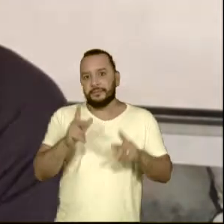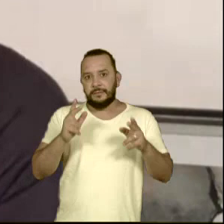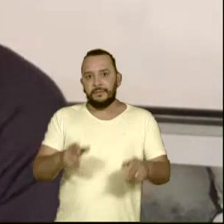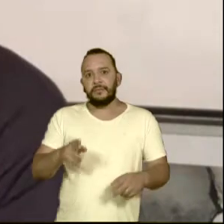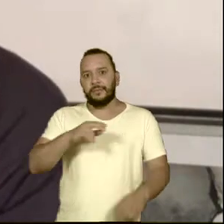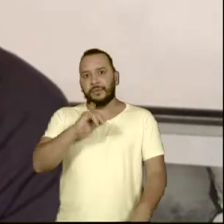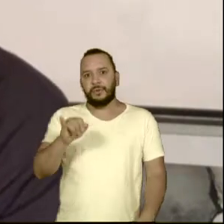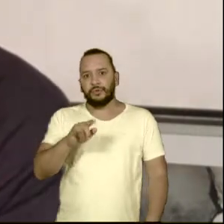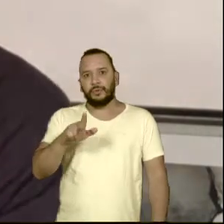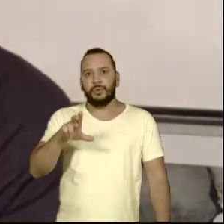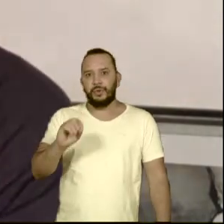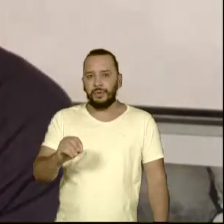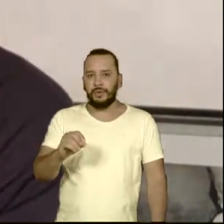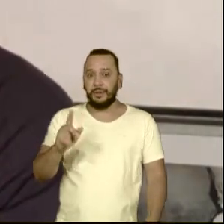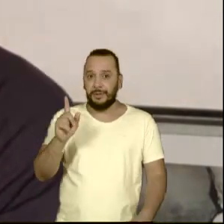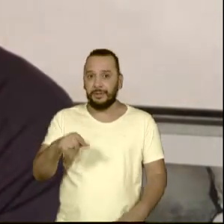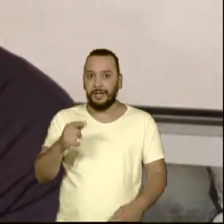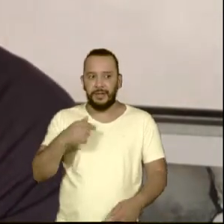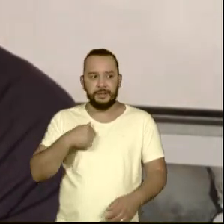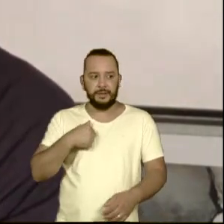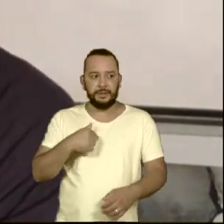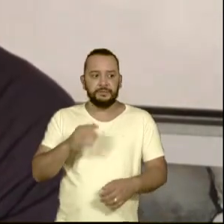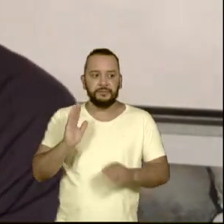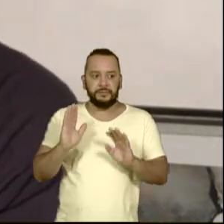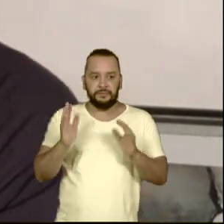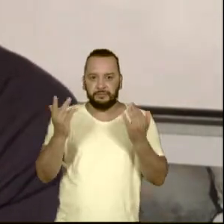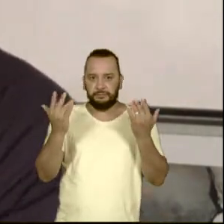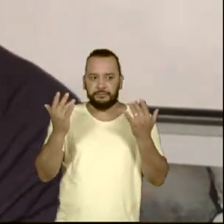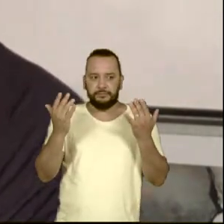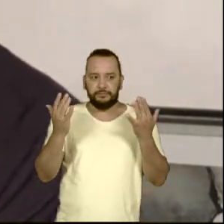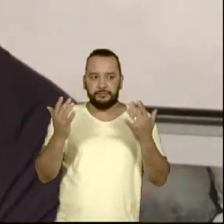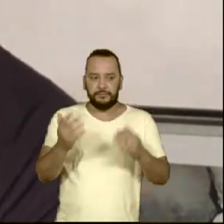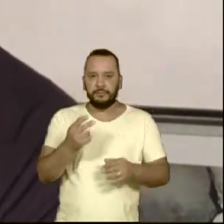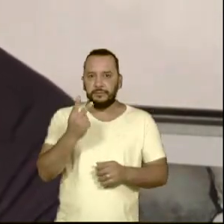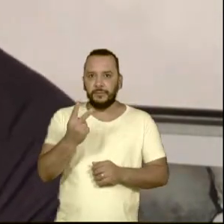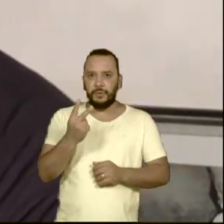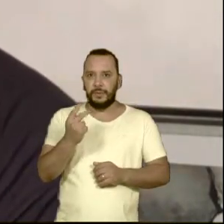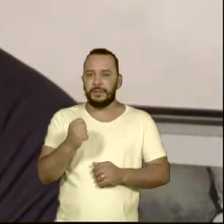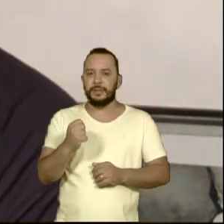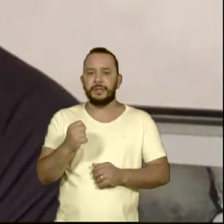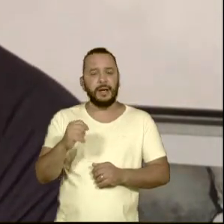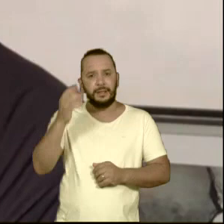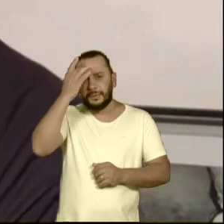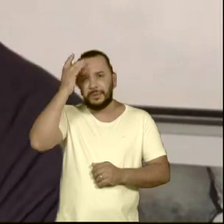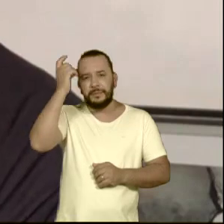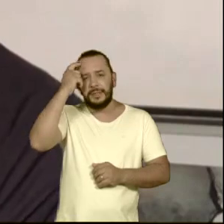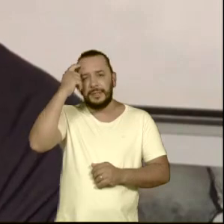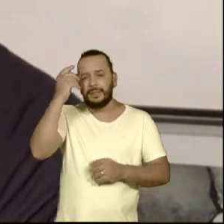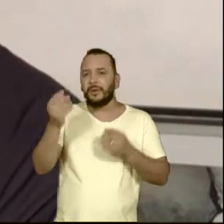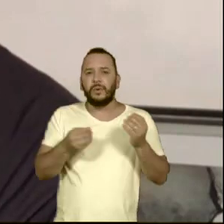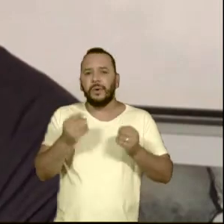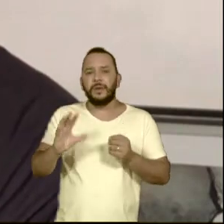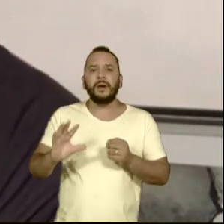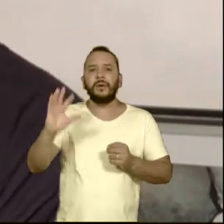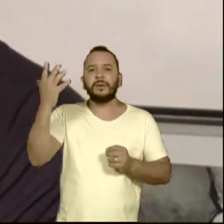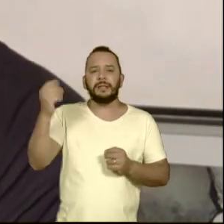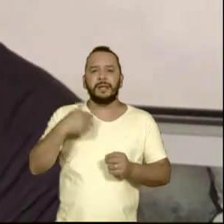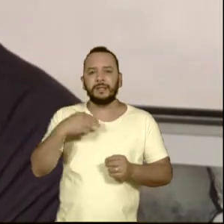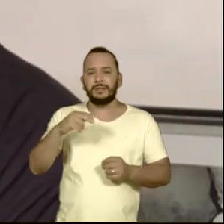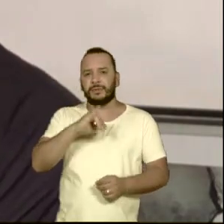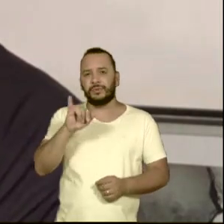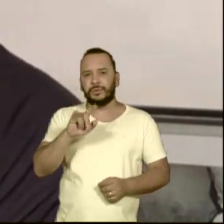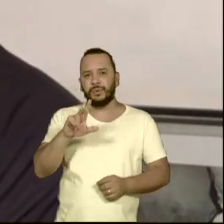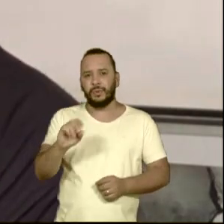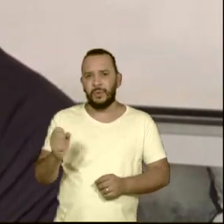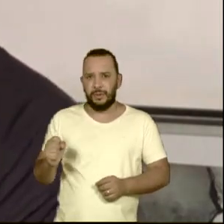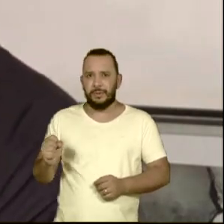Júlio, que tem o que a gente chama de mão viva. O Júlio tem as duas mãos. Nem todo mundo parou para pensar como é que acontece o Júlio. Se o cara